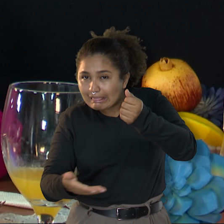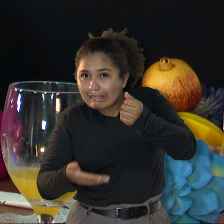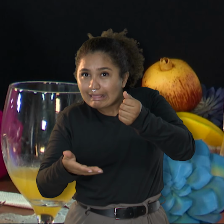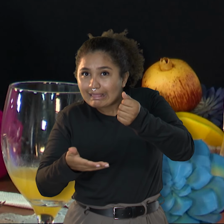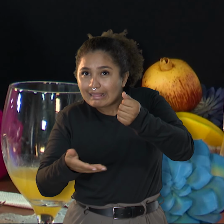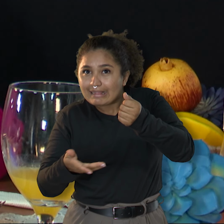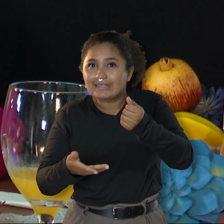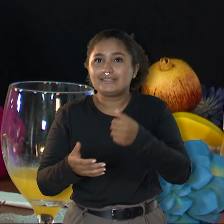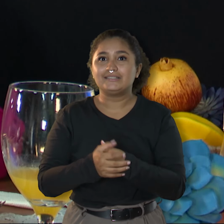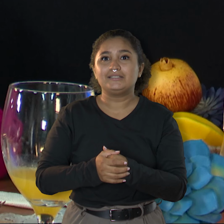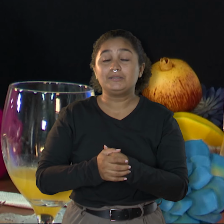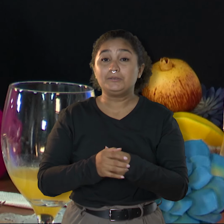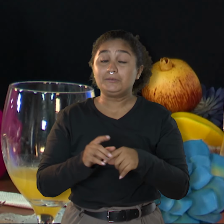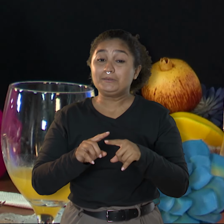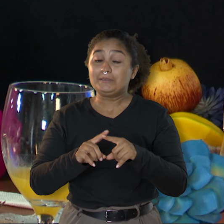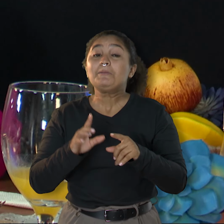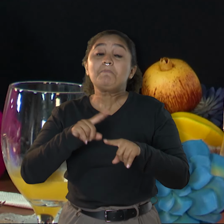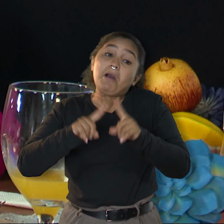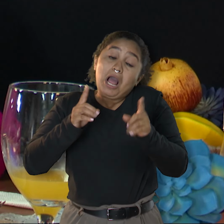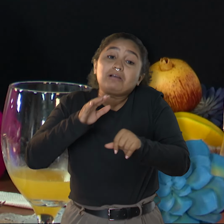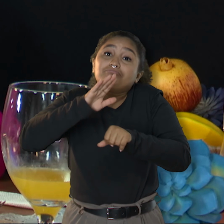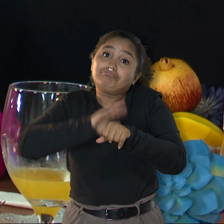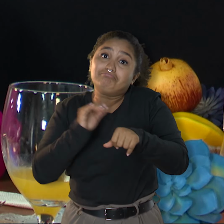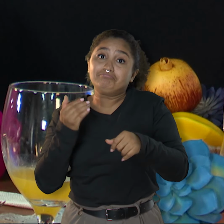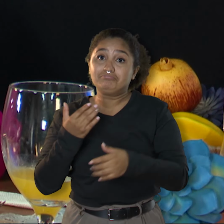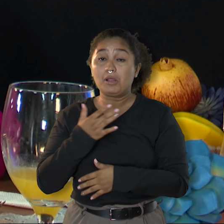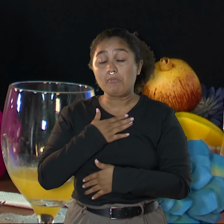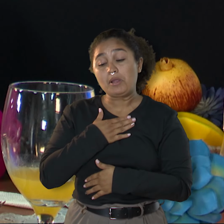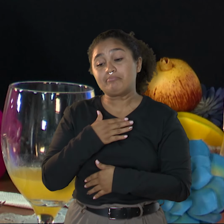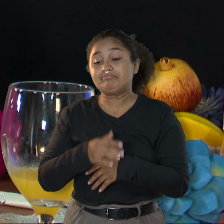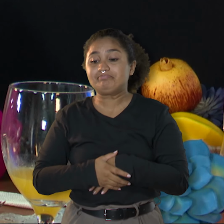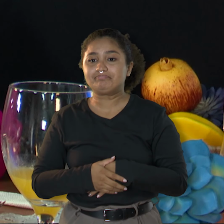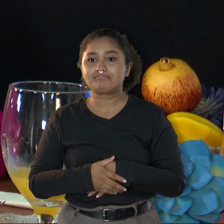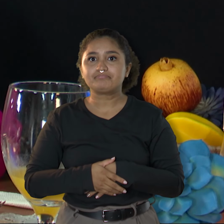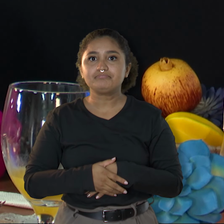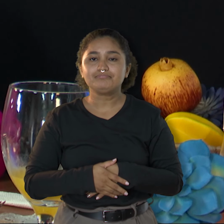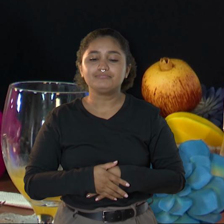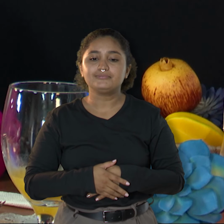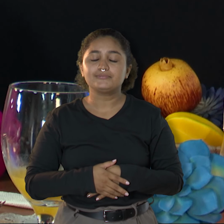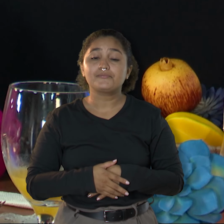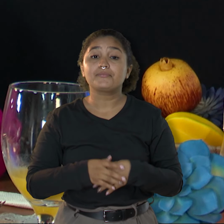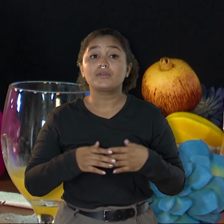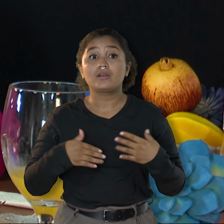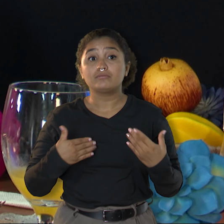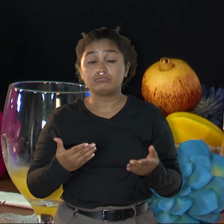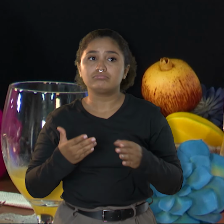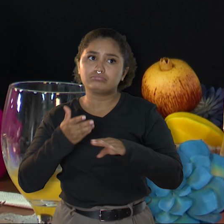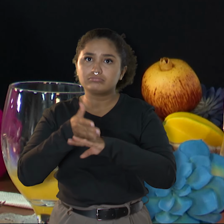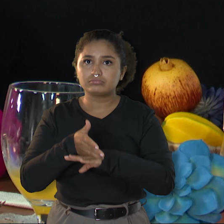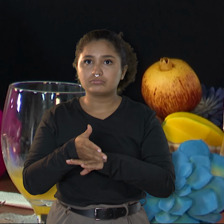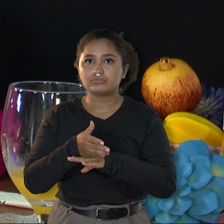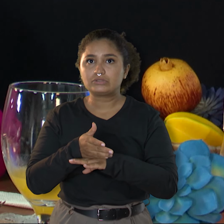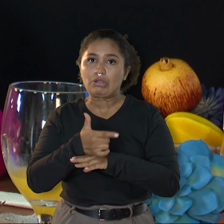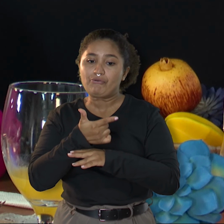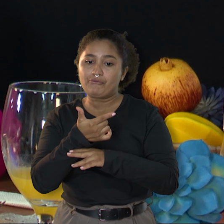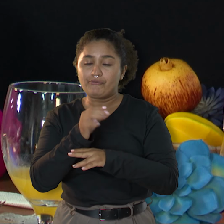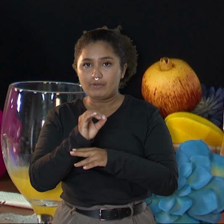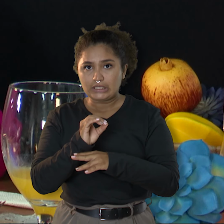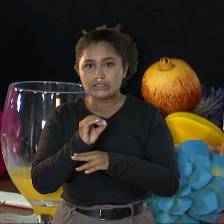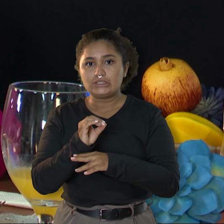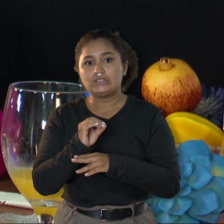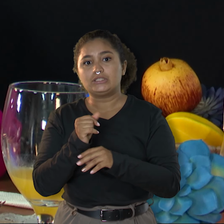posição. Mas também, né? Fui chamada, né? E aí entrei, né? Vou completar 20 anos